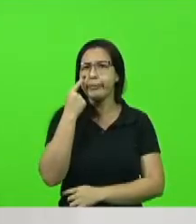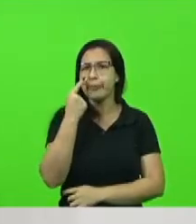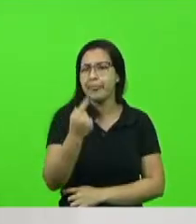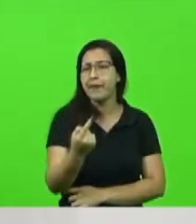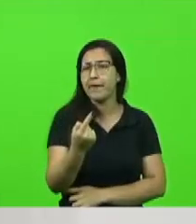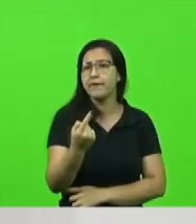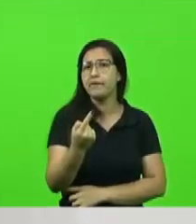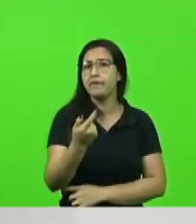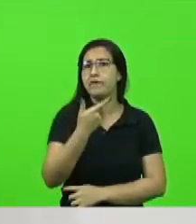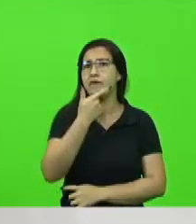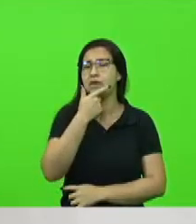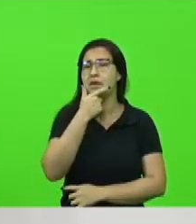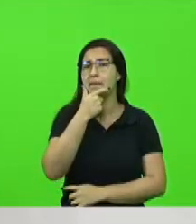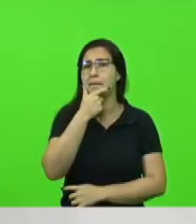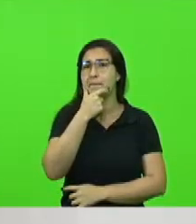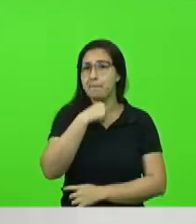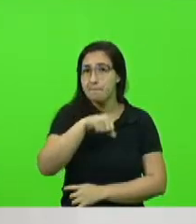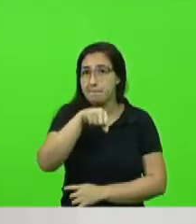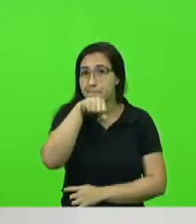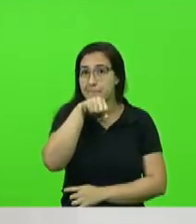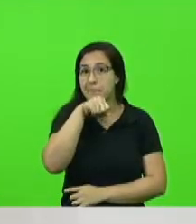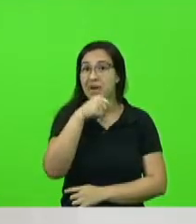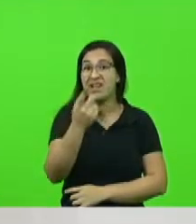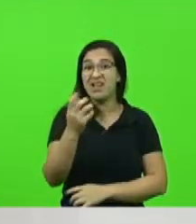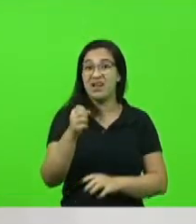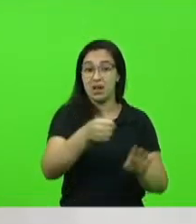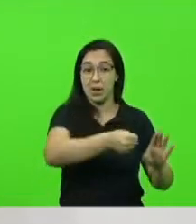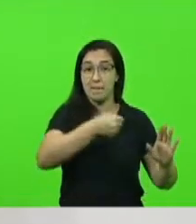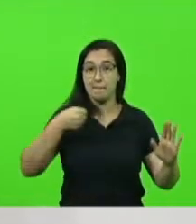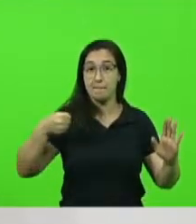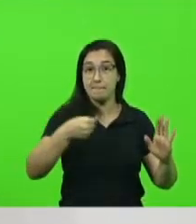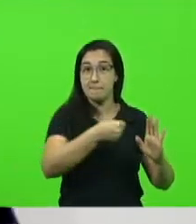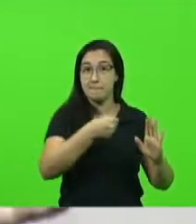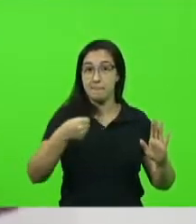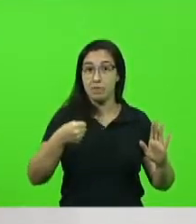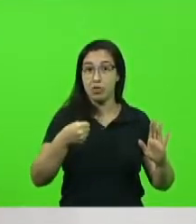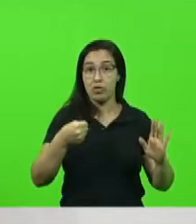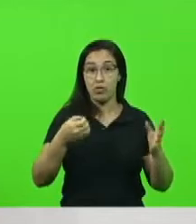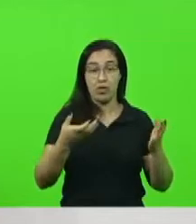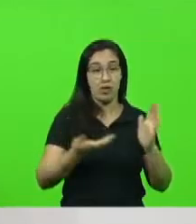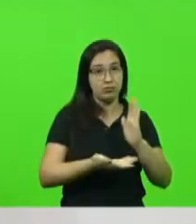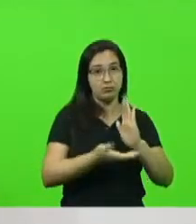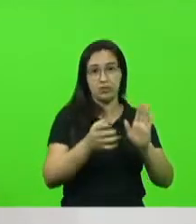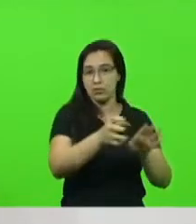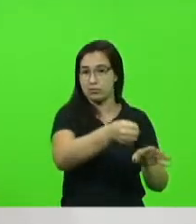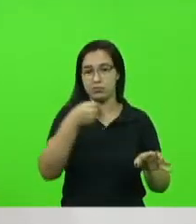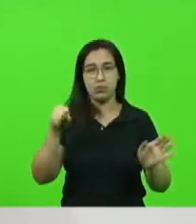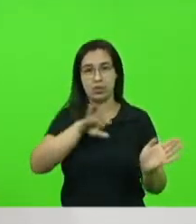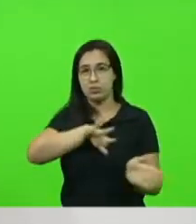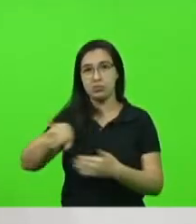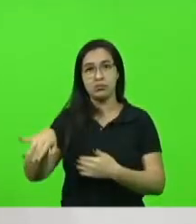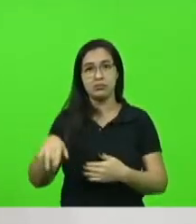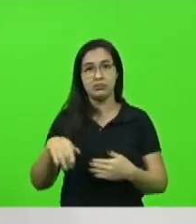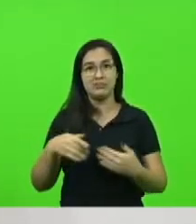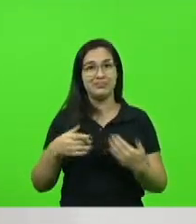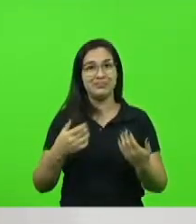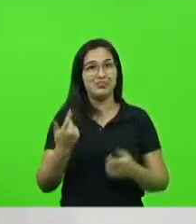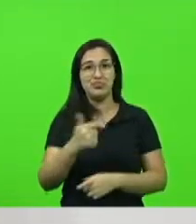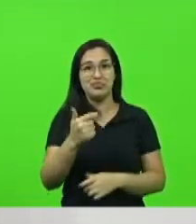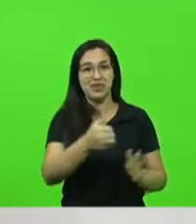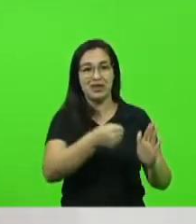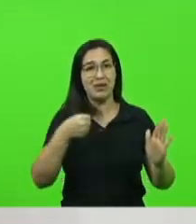do quarto do filho, porque o filho se chaveava e ficava na internet. E o pai disse,